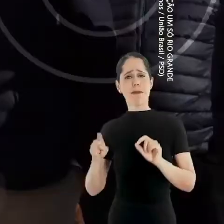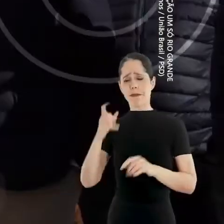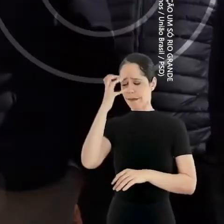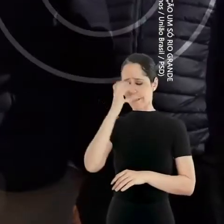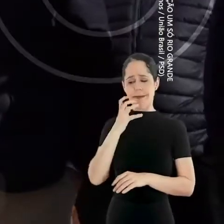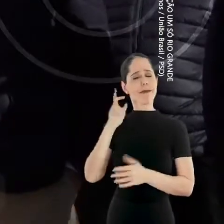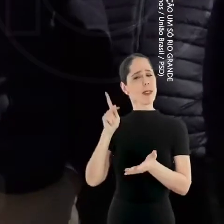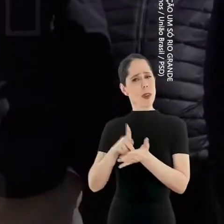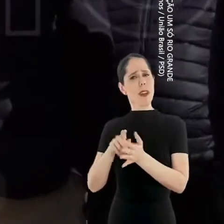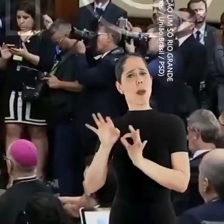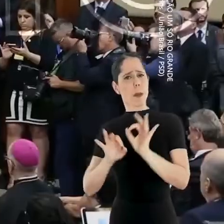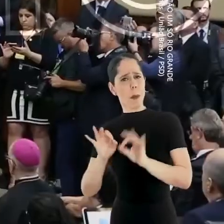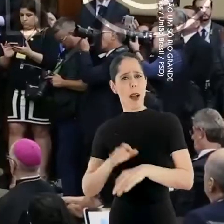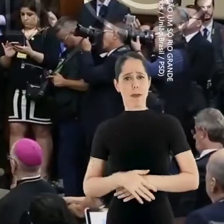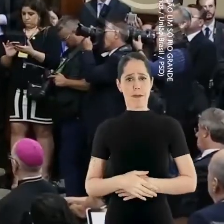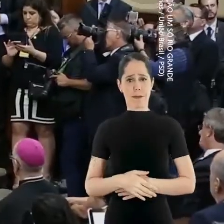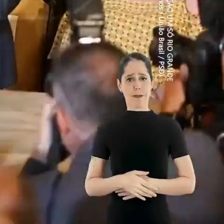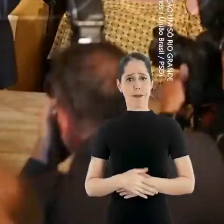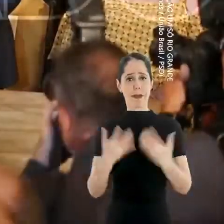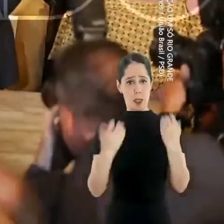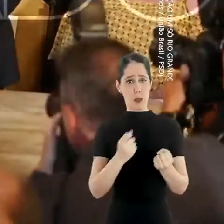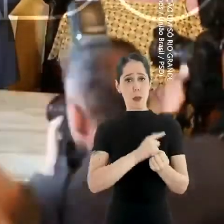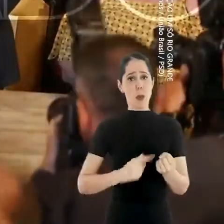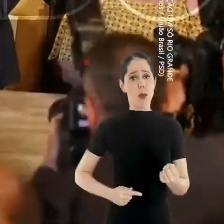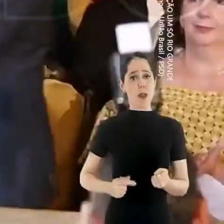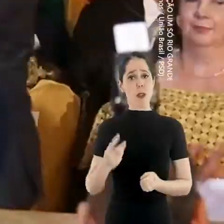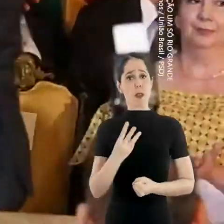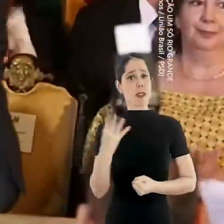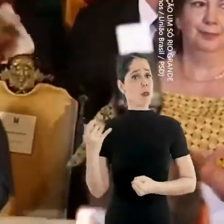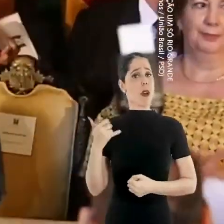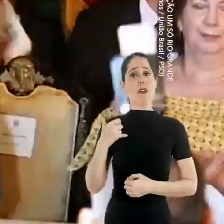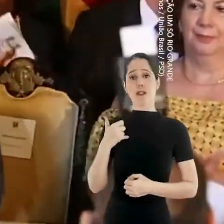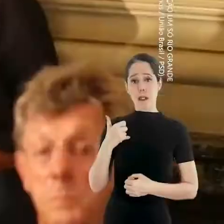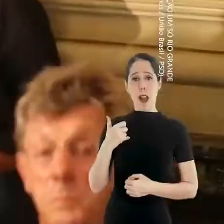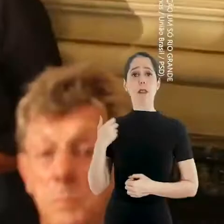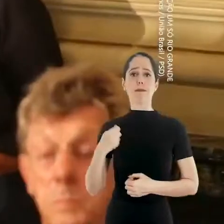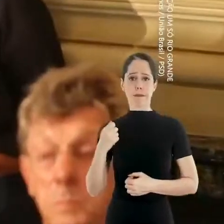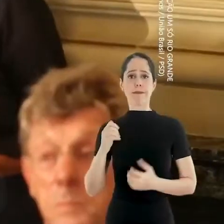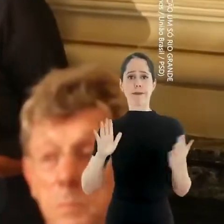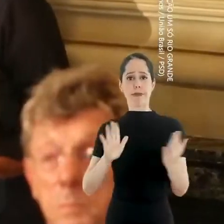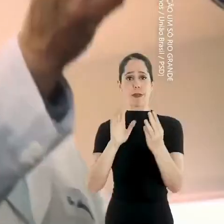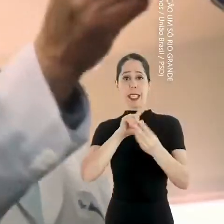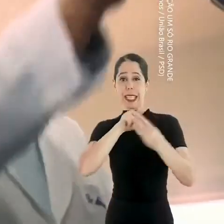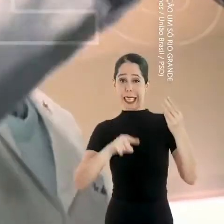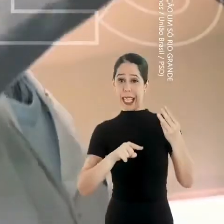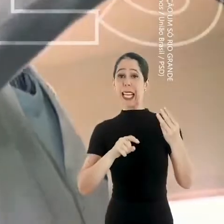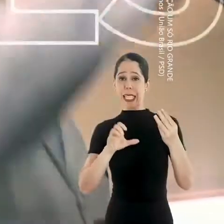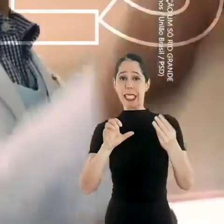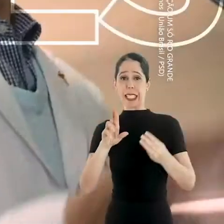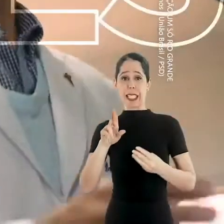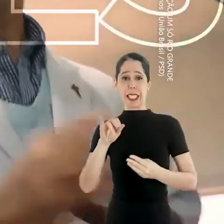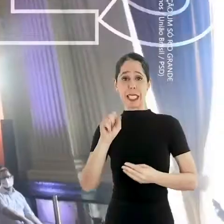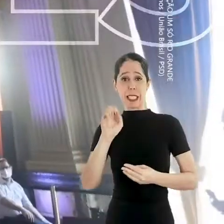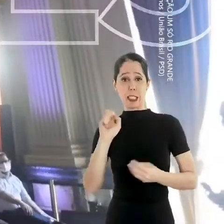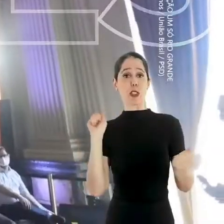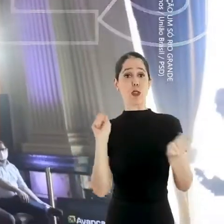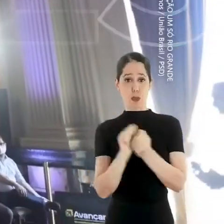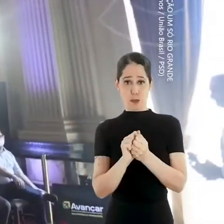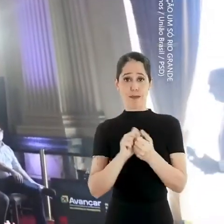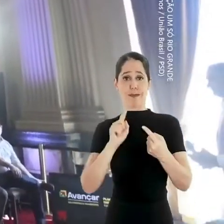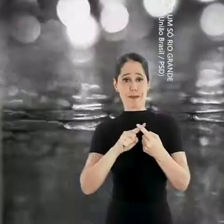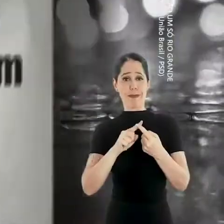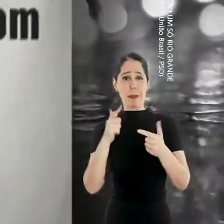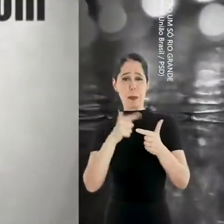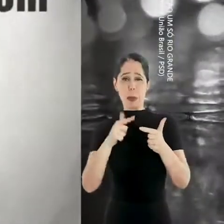Eduardo é sério, honesto, preparado. Assumiu o governo com apenas 34 anos e teve que enfrentar três crises ao